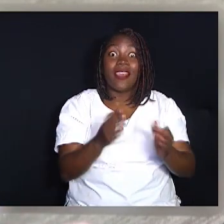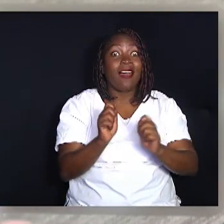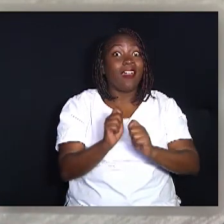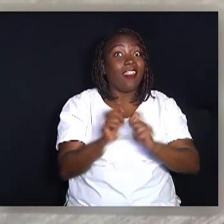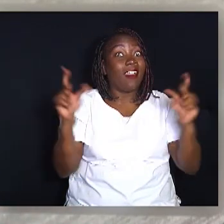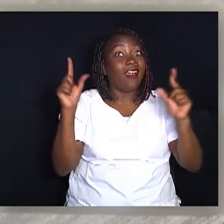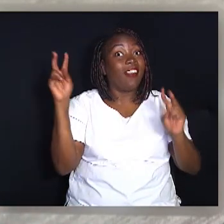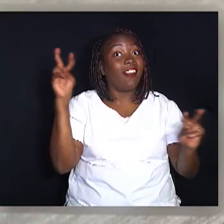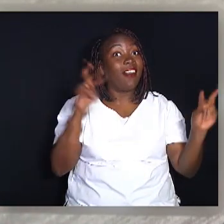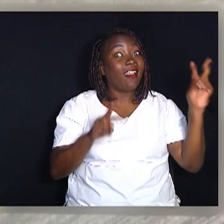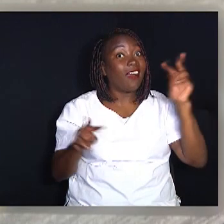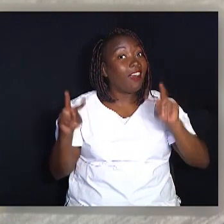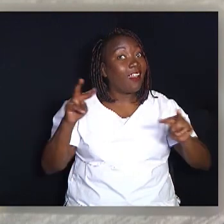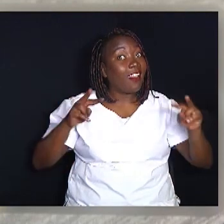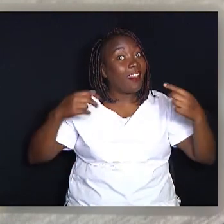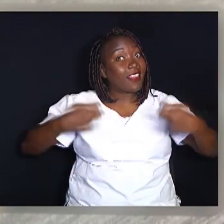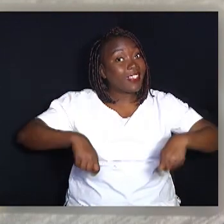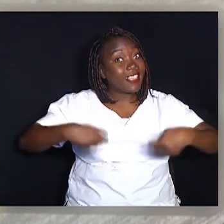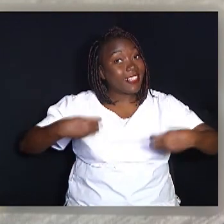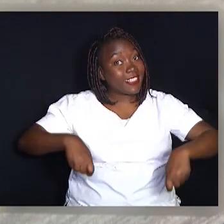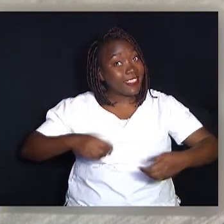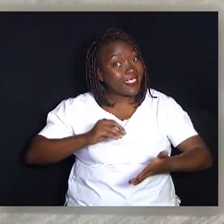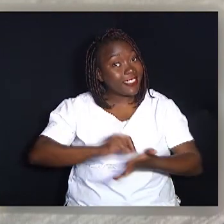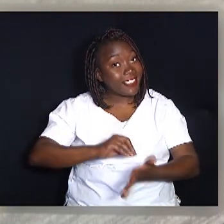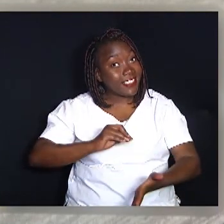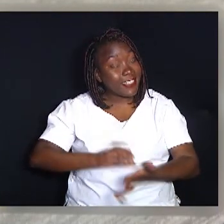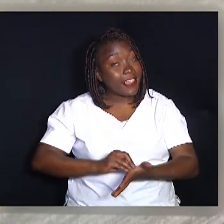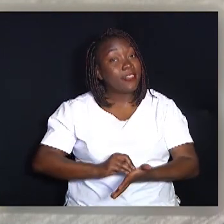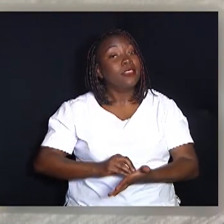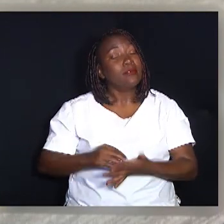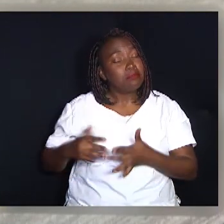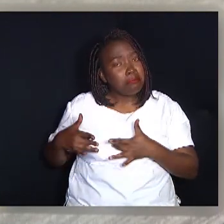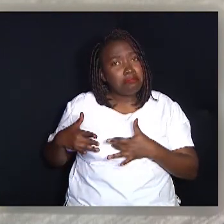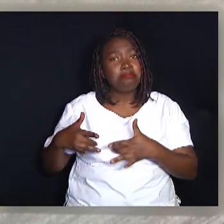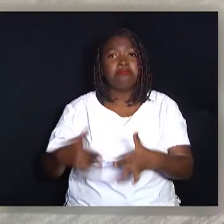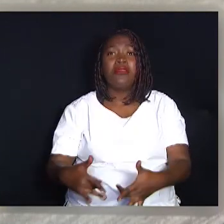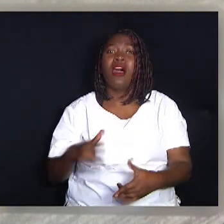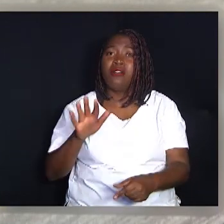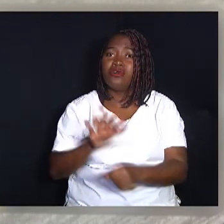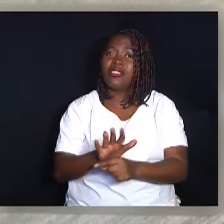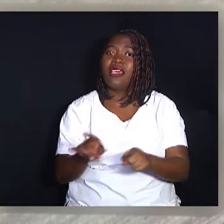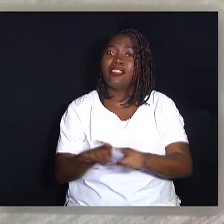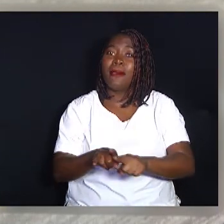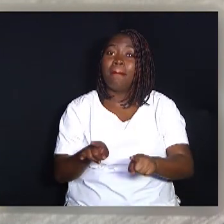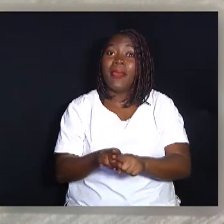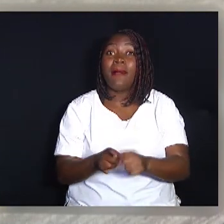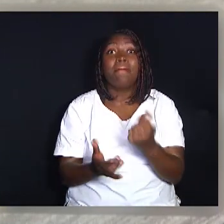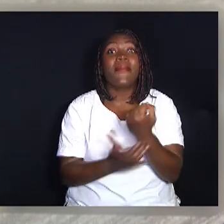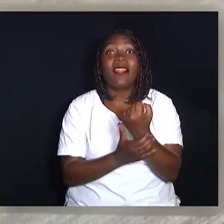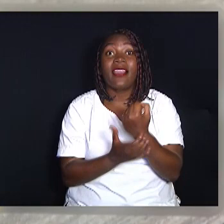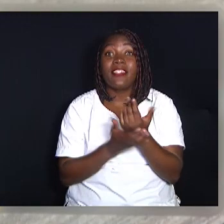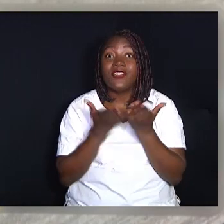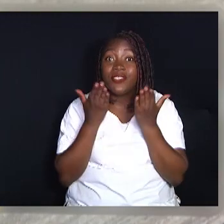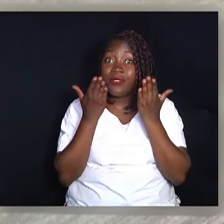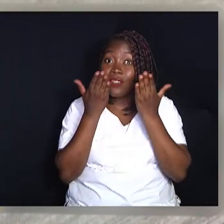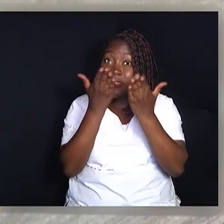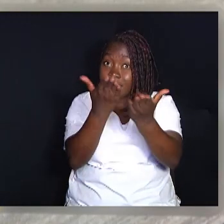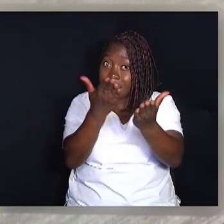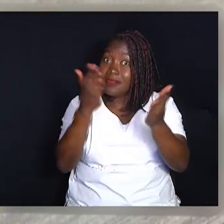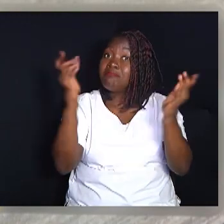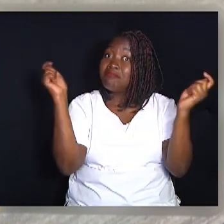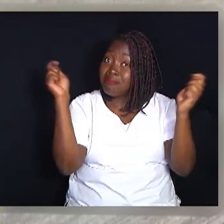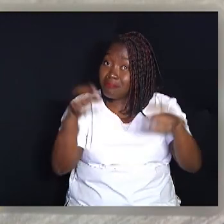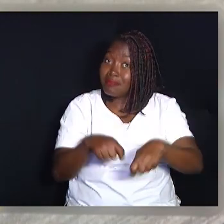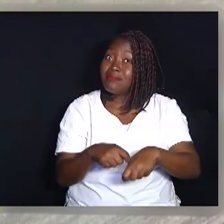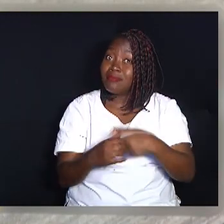essa necessidade e está disposta a ajudar também para garantir que você, cidadão, possa ter mais segurança